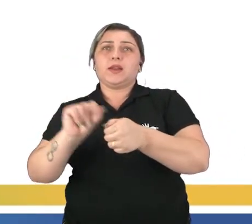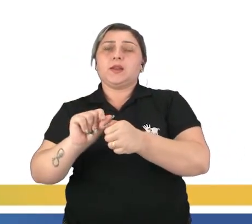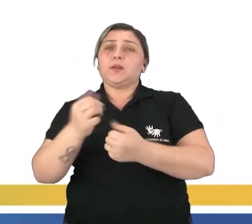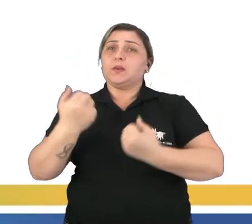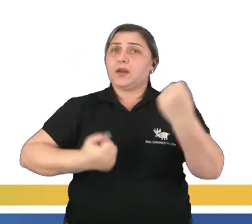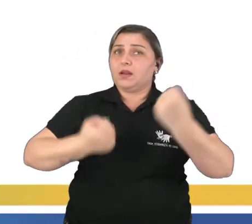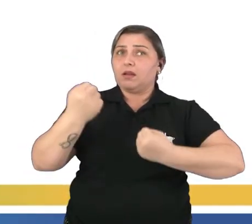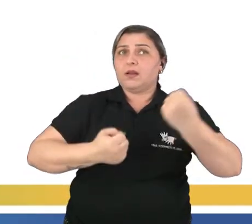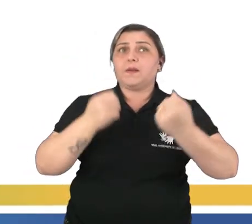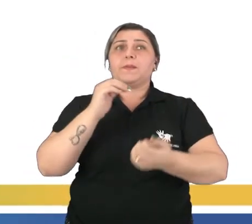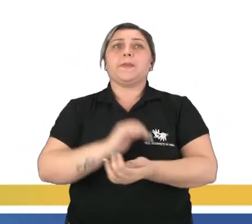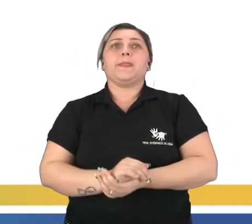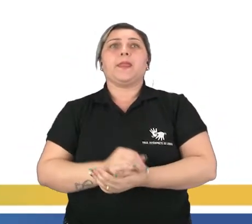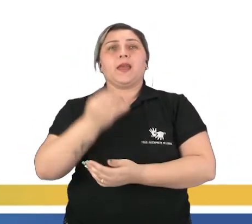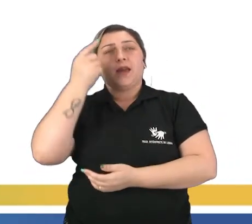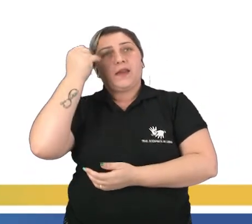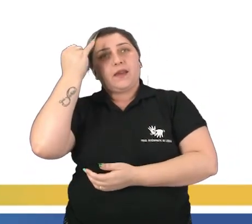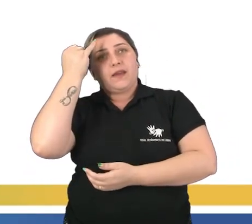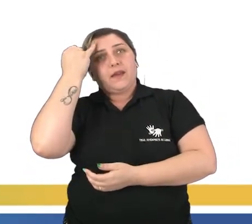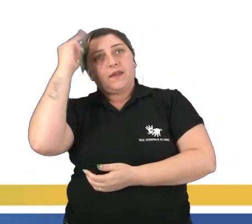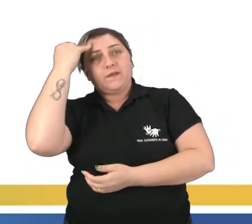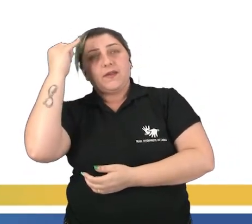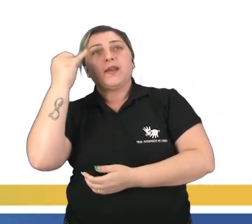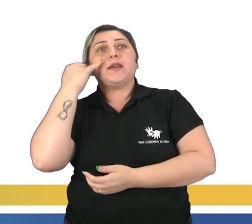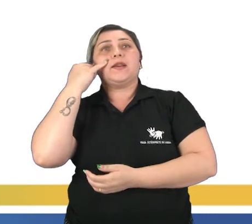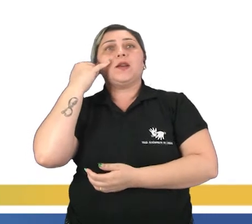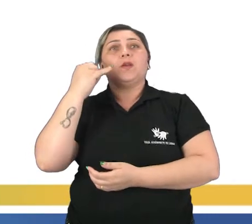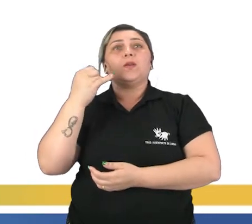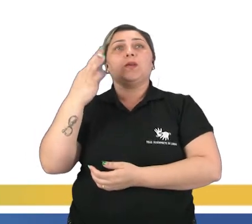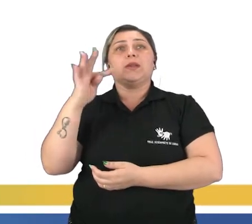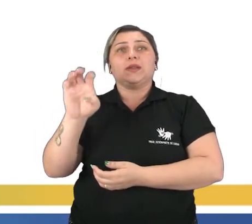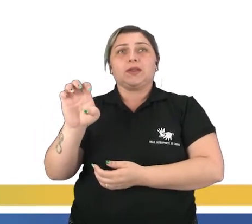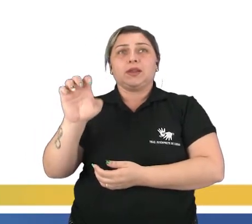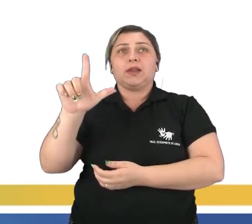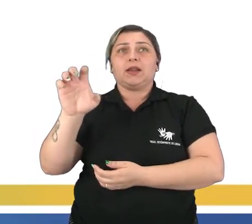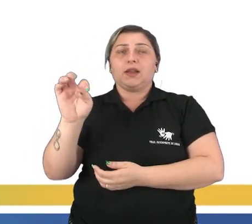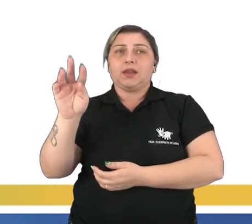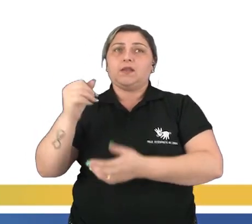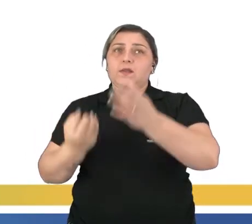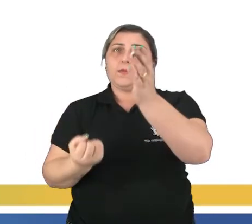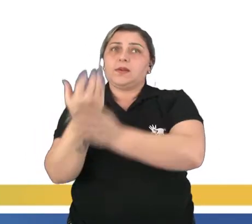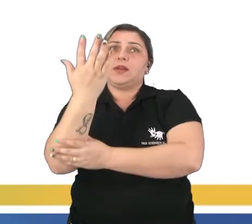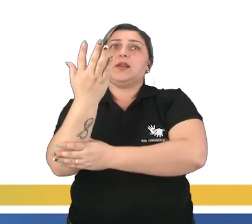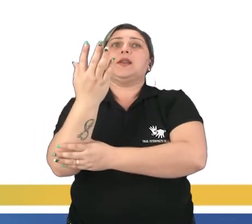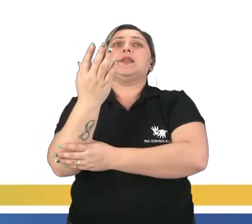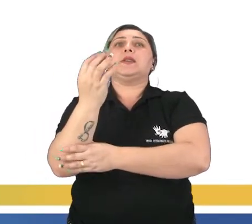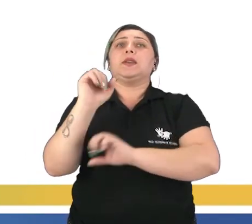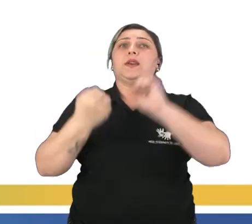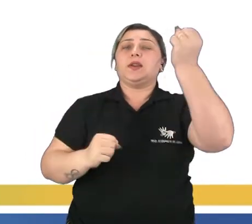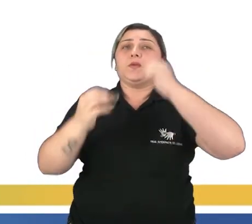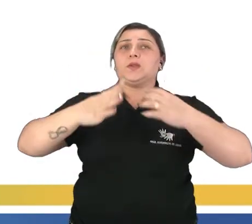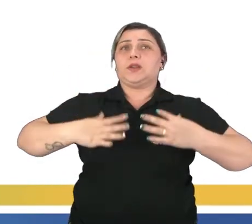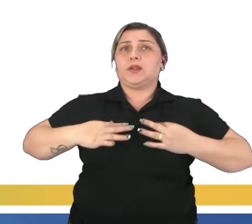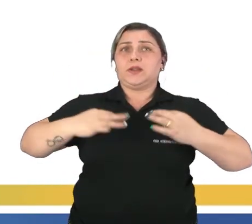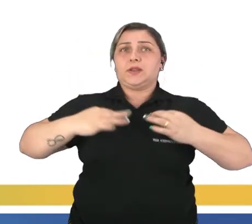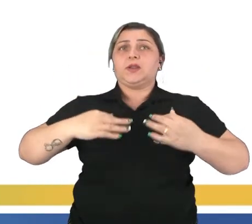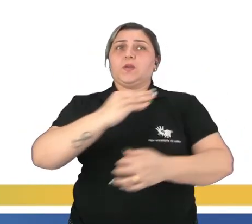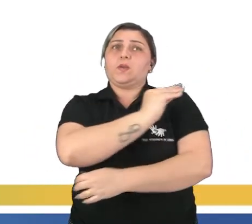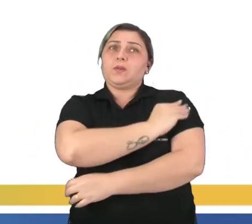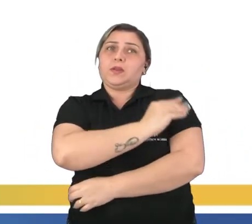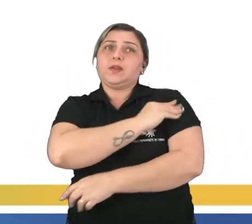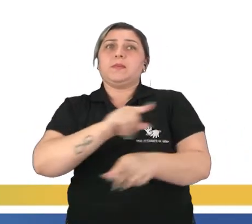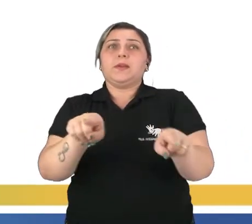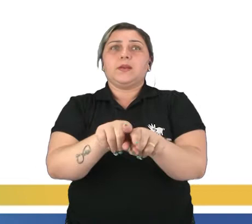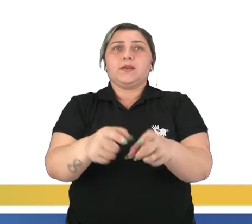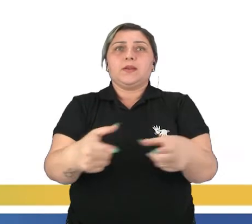criação da locomotiva, a invenção do telégrafo, o aparecimento de indústrias têxteis, como a do algodão,